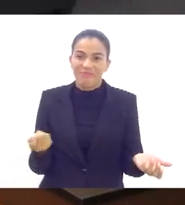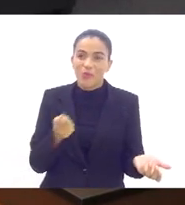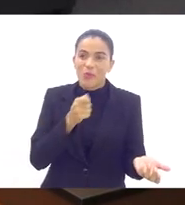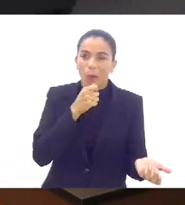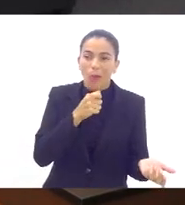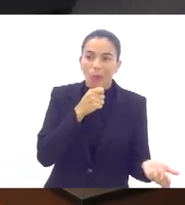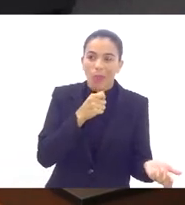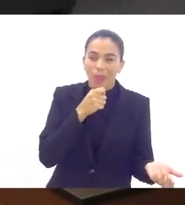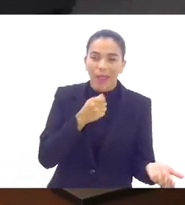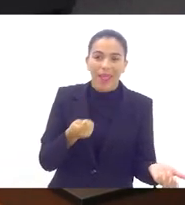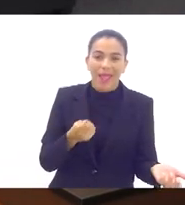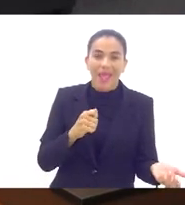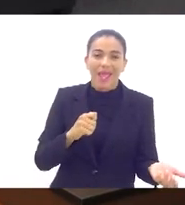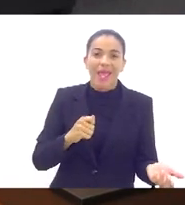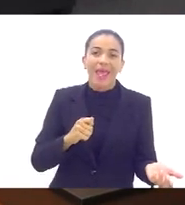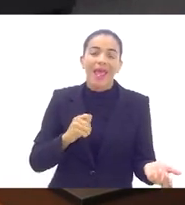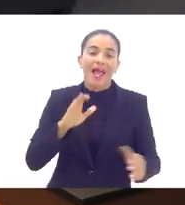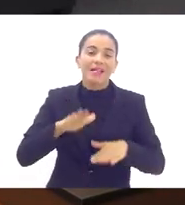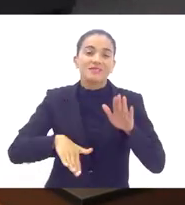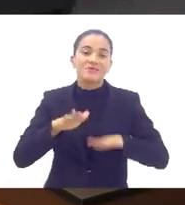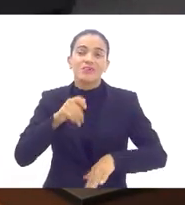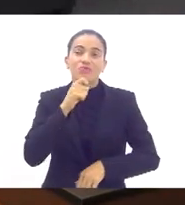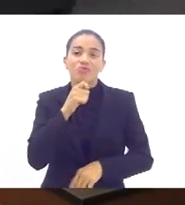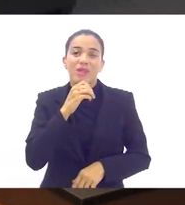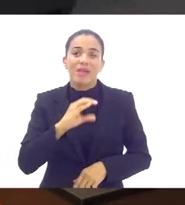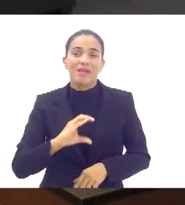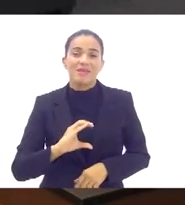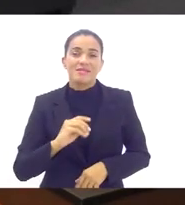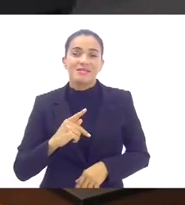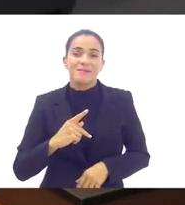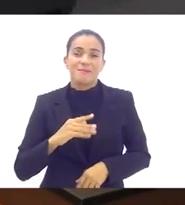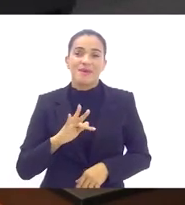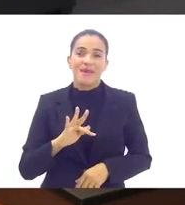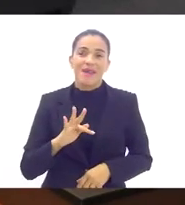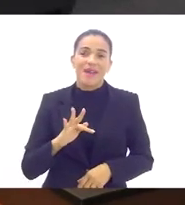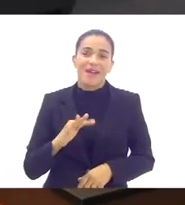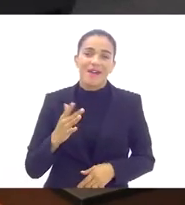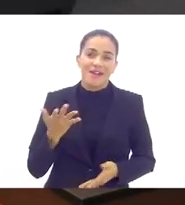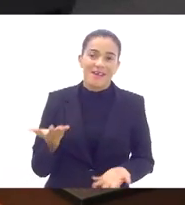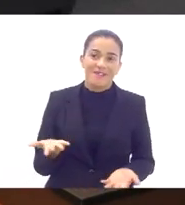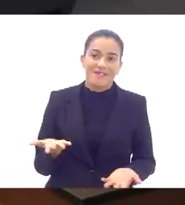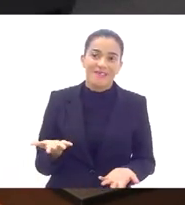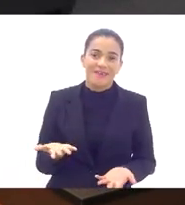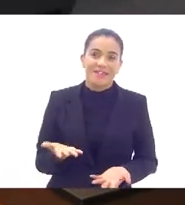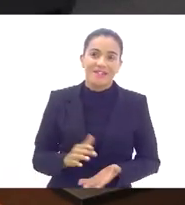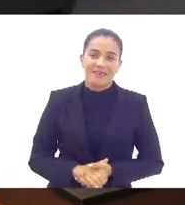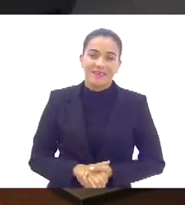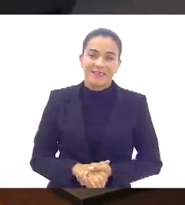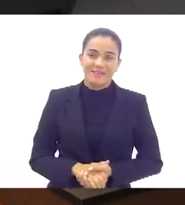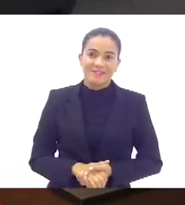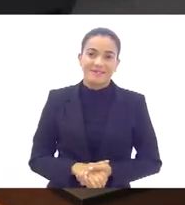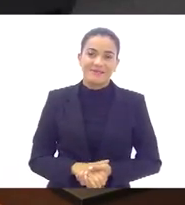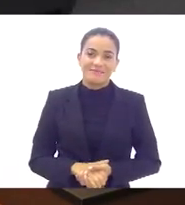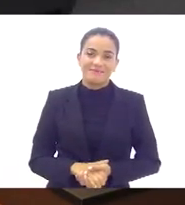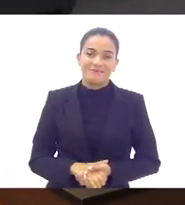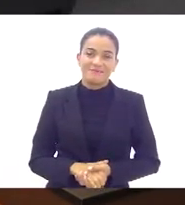nem sequer CPF o indivíduo, às vezes, tem. Como é que você vai fiscalizar um indivíduo desse? Dá uma parte, né? Aí, por gentileza.